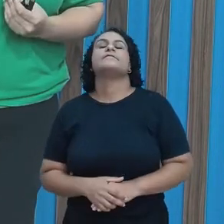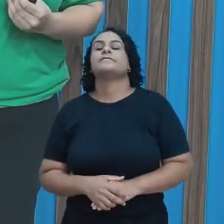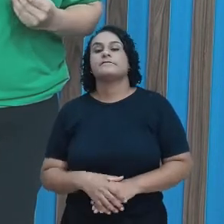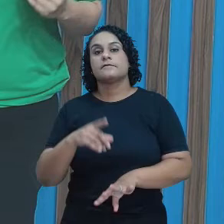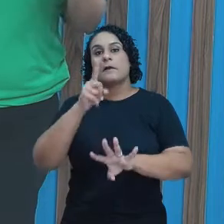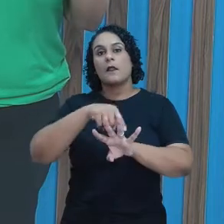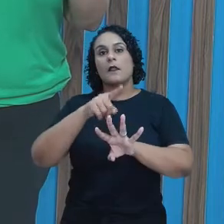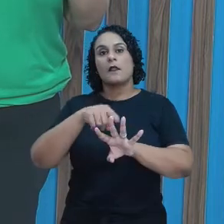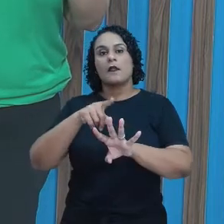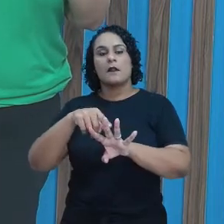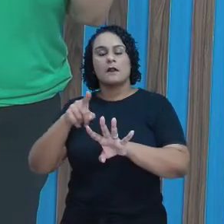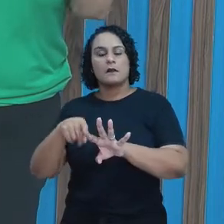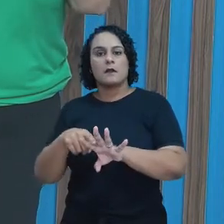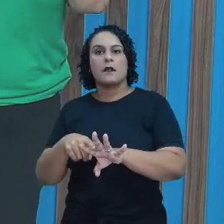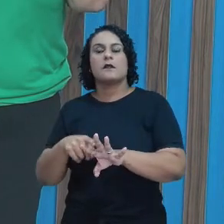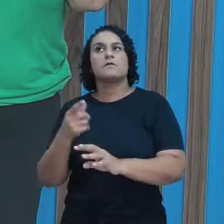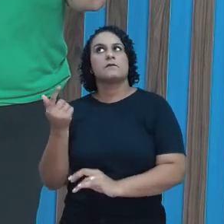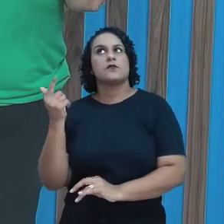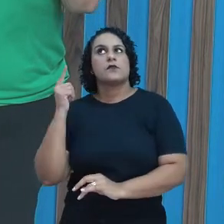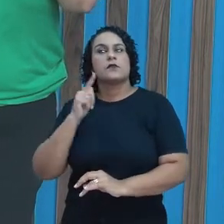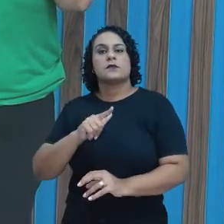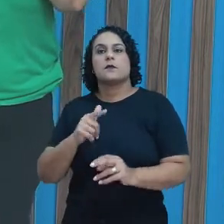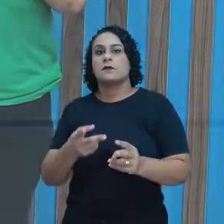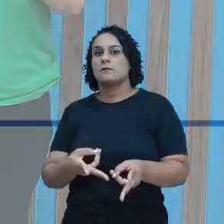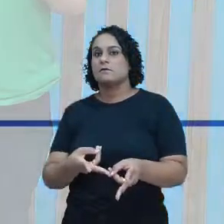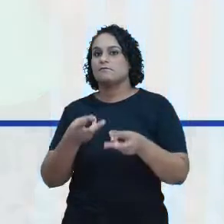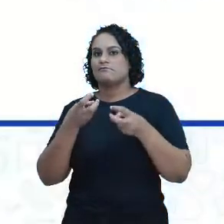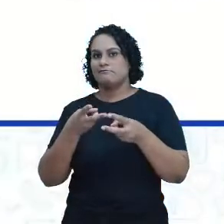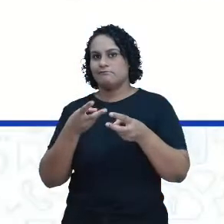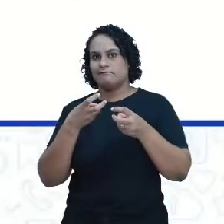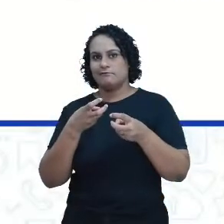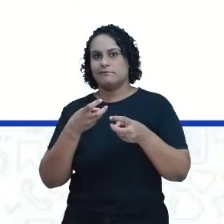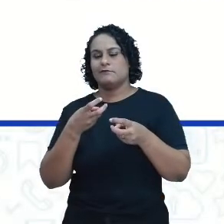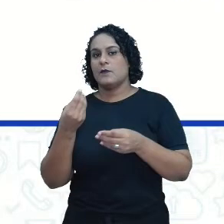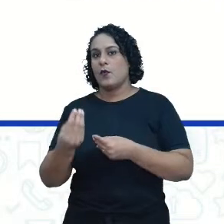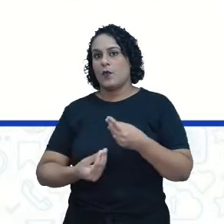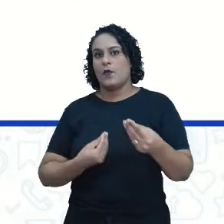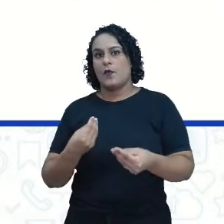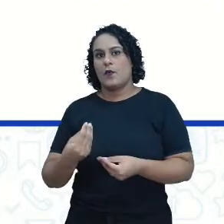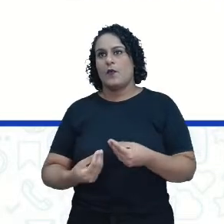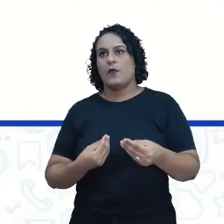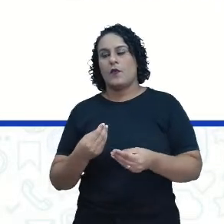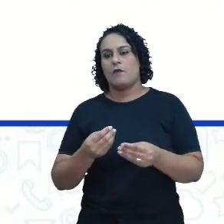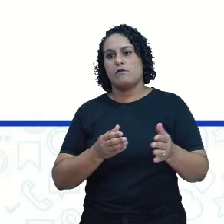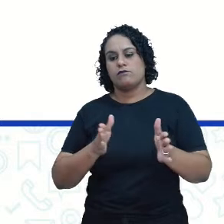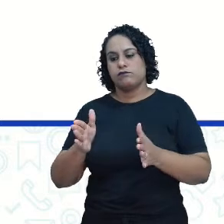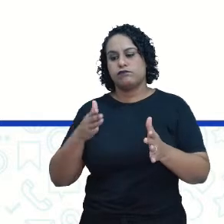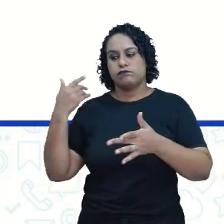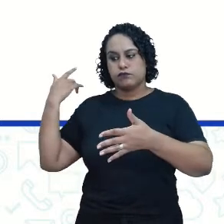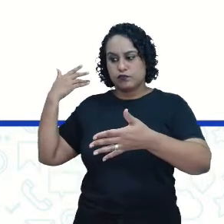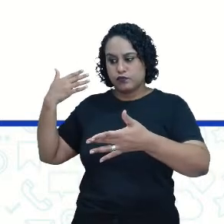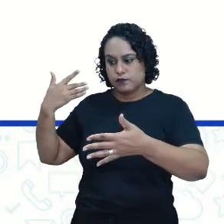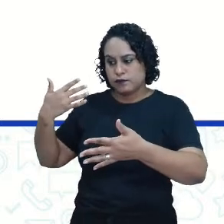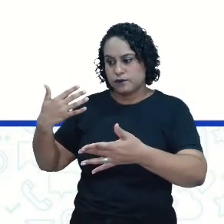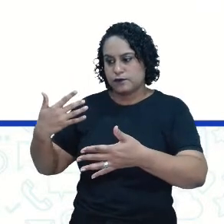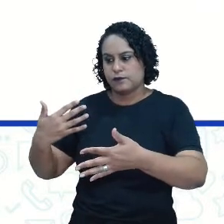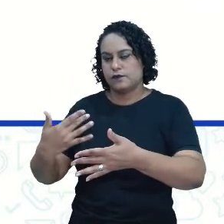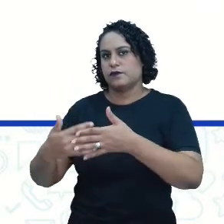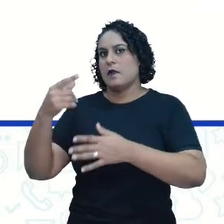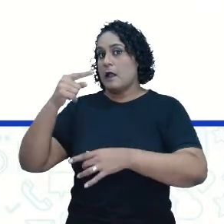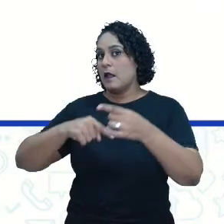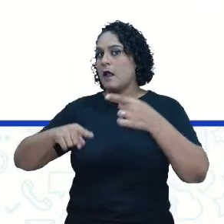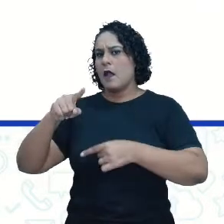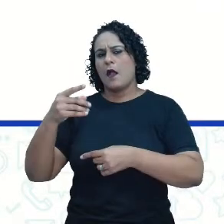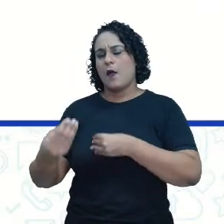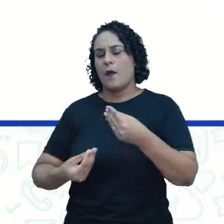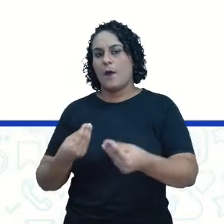para a gente conseguir enxergar como foi ao longo desse tempo, né? Como foi essa evolução.